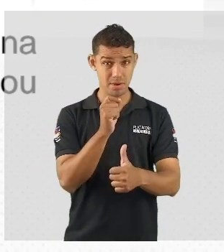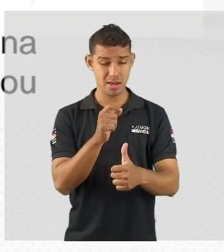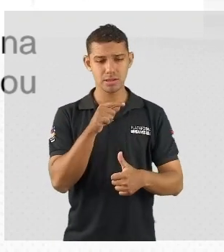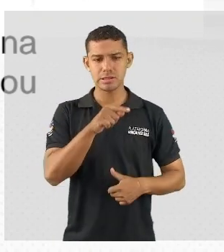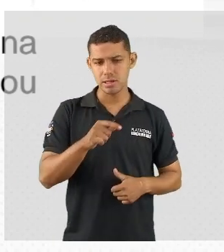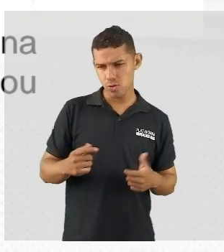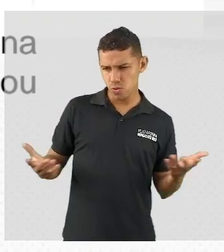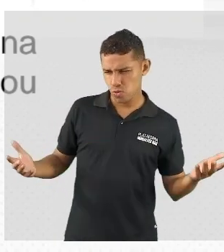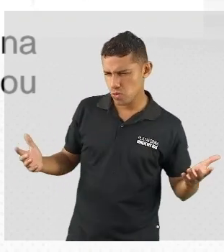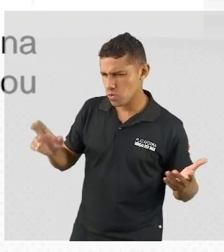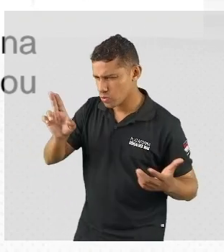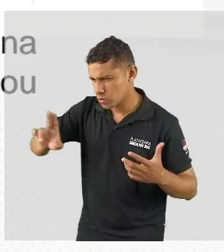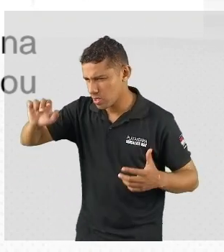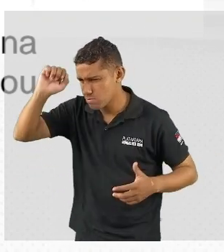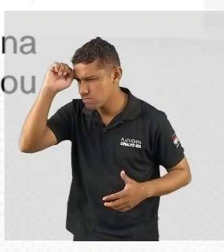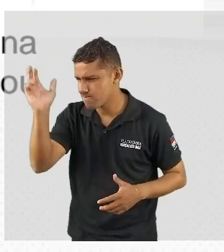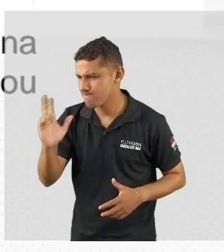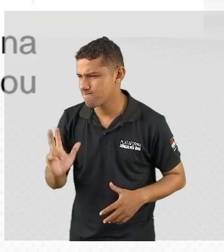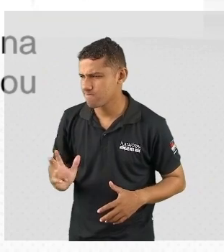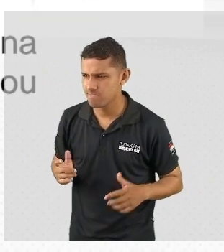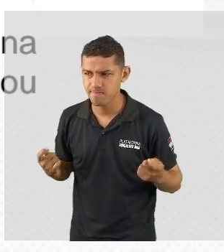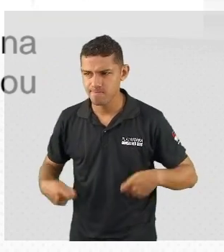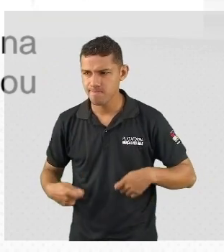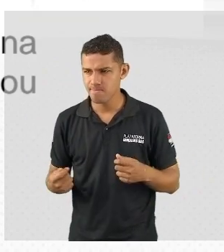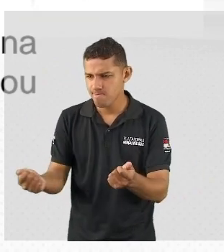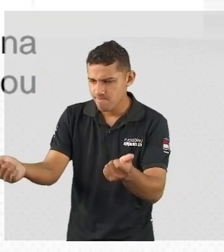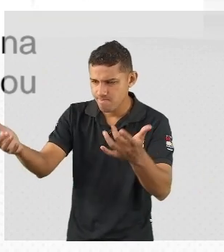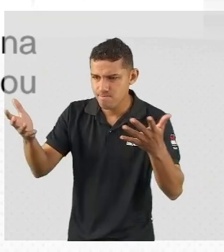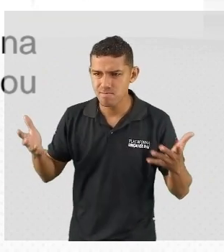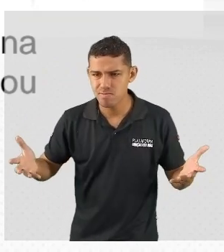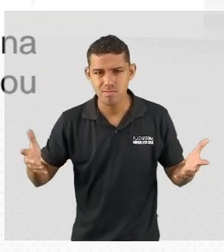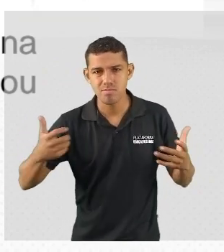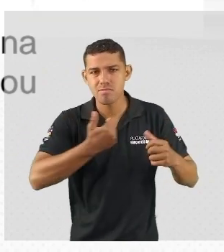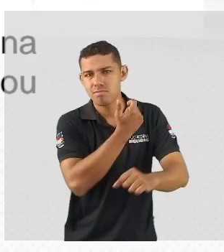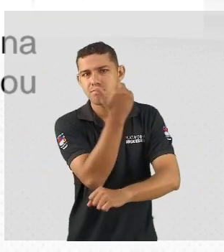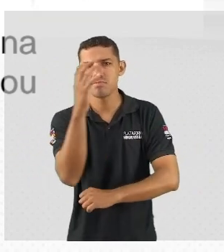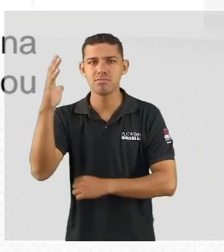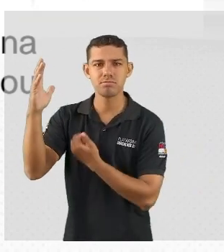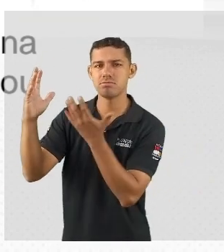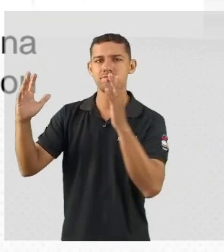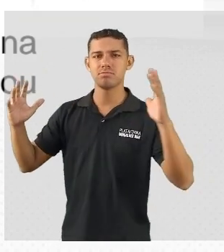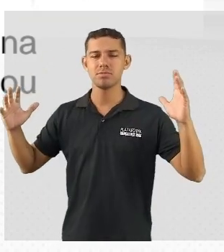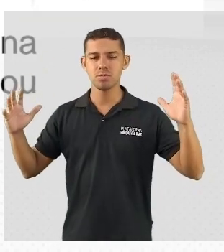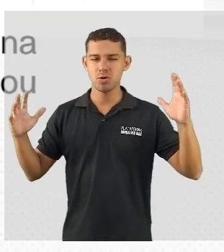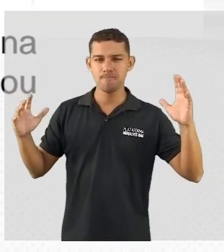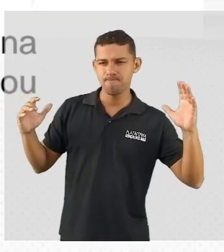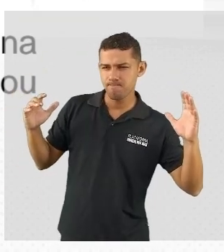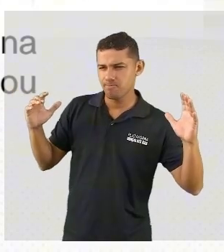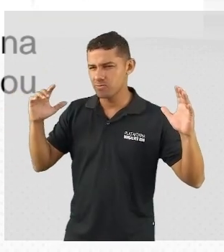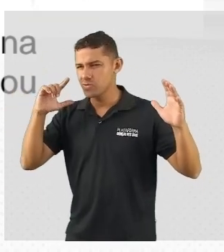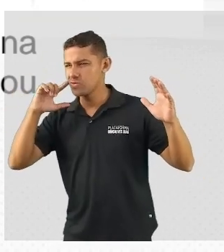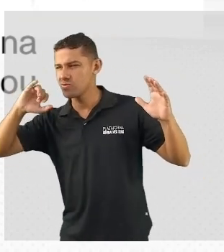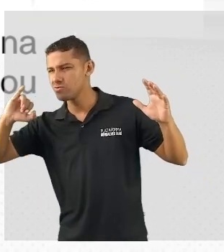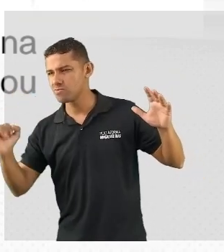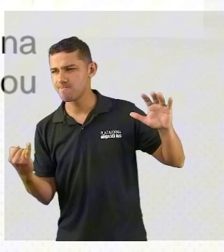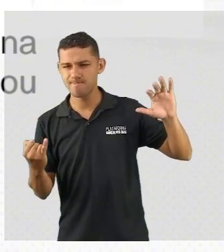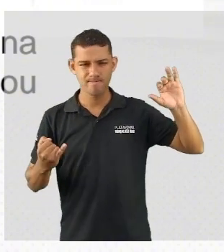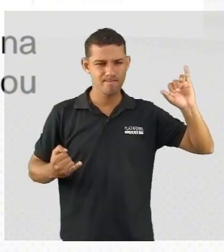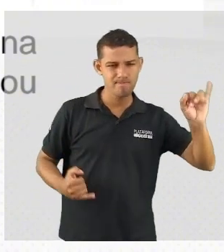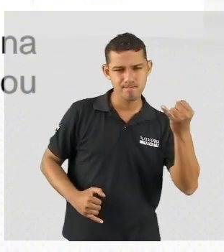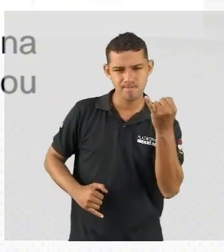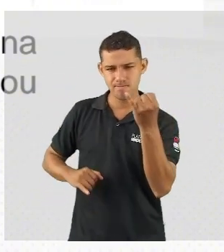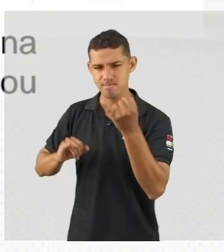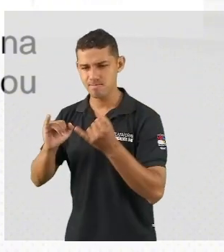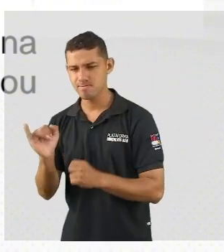daquilo que estava à sua mão, daquilo que estava oferecido pela natureza. E aí eles foram, então, se aproveitando,